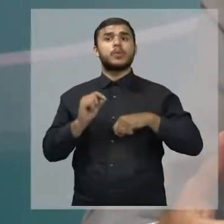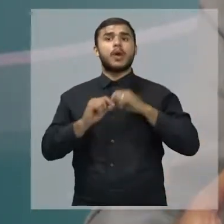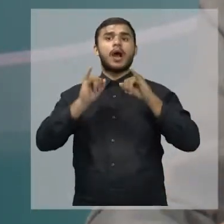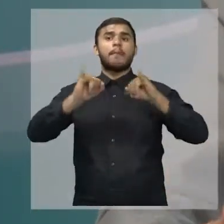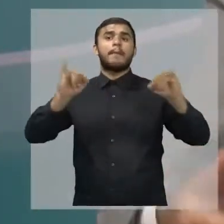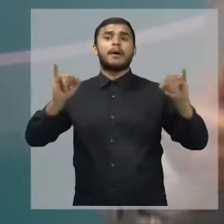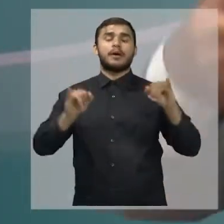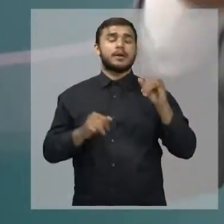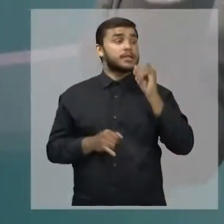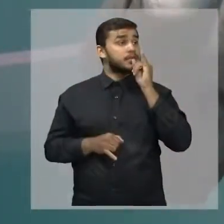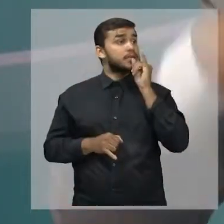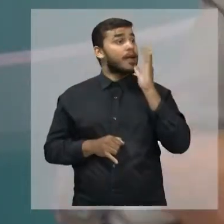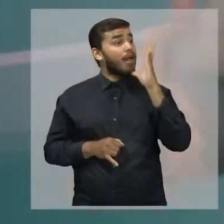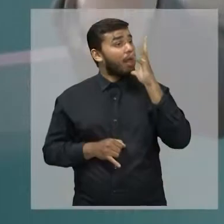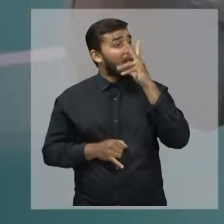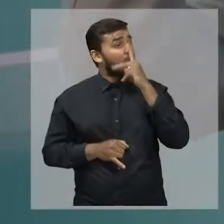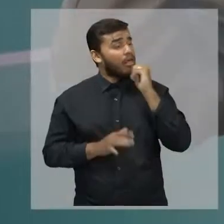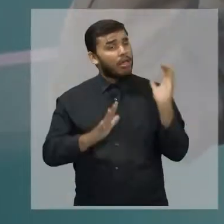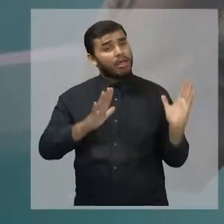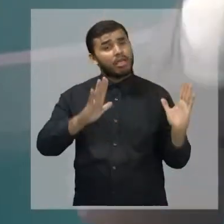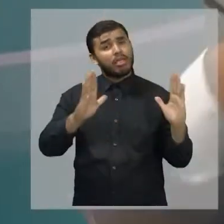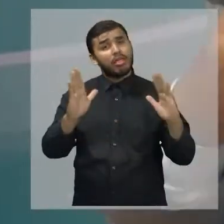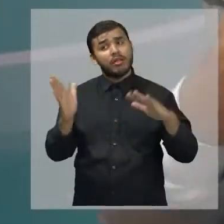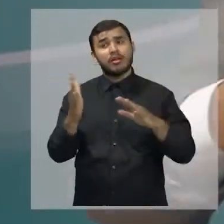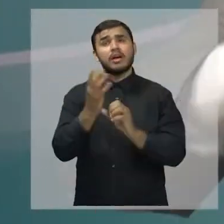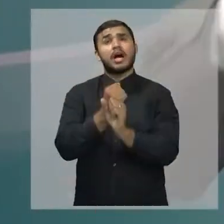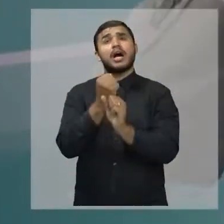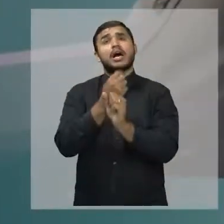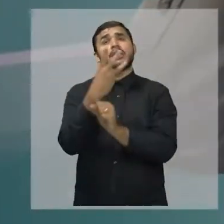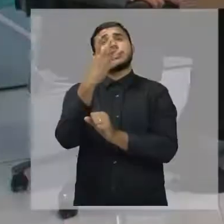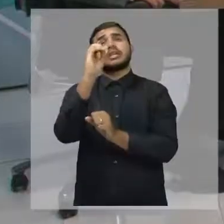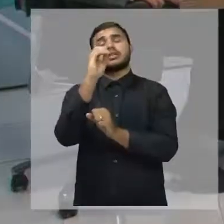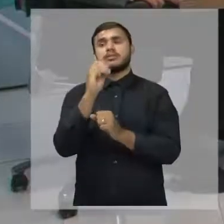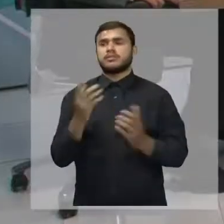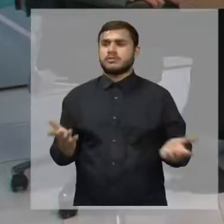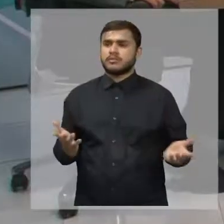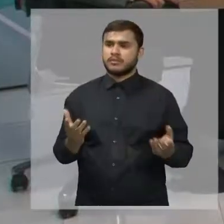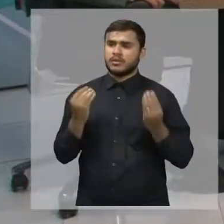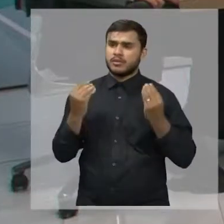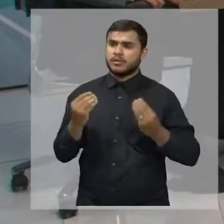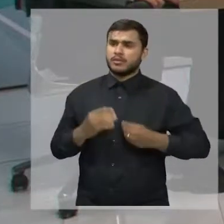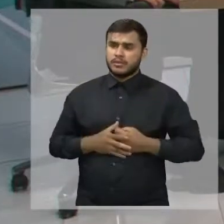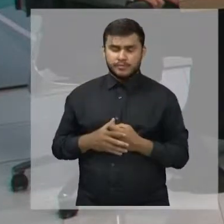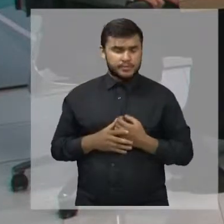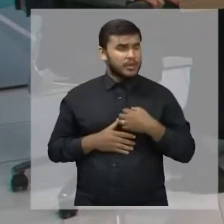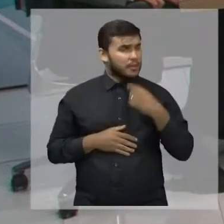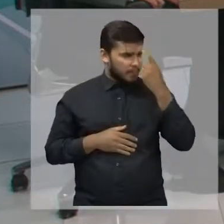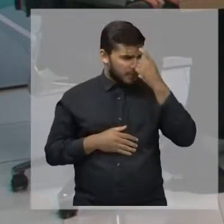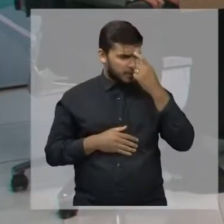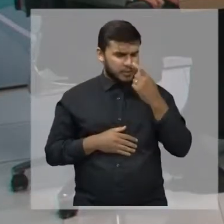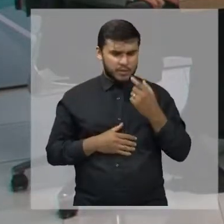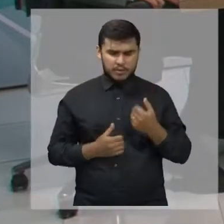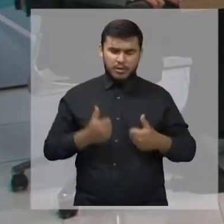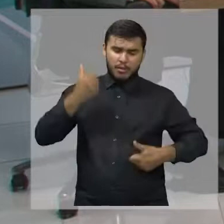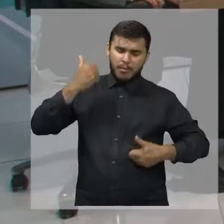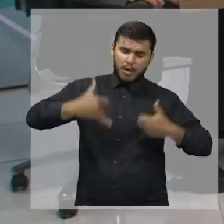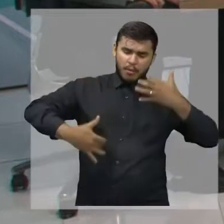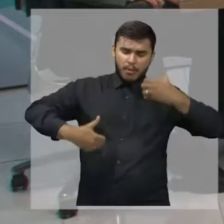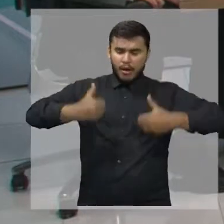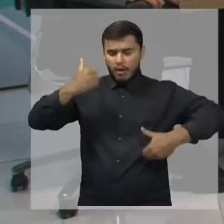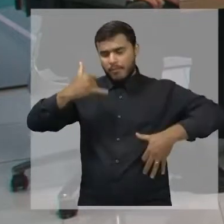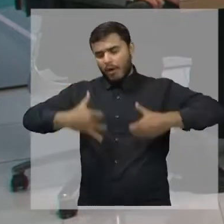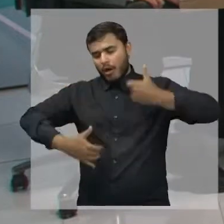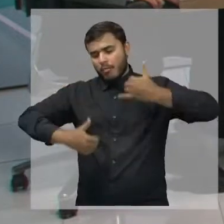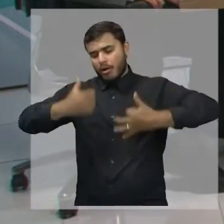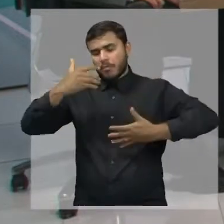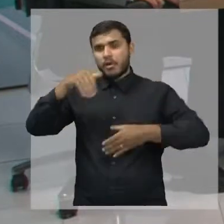a demora. Aqueles doutos votos de horas, que eu acho aquilo um negócio totalmente sem sentido, passar horas votando. Se